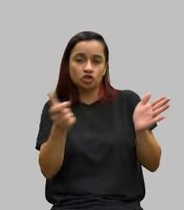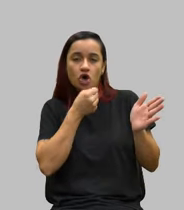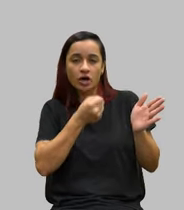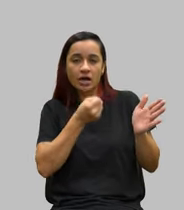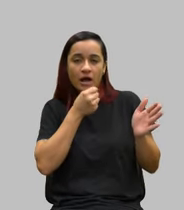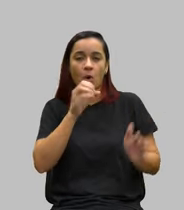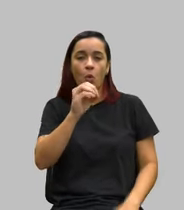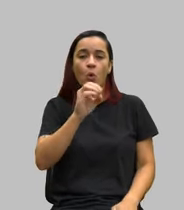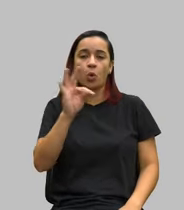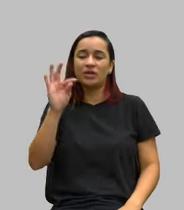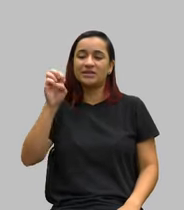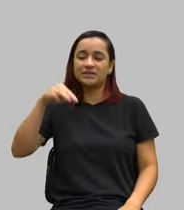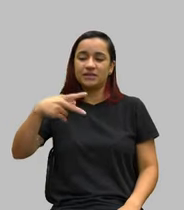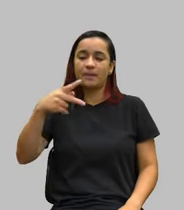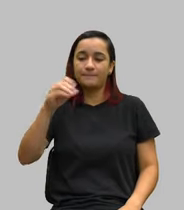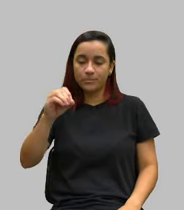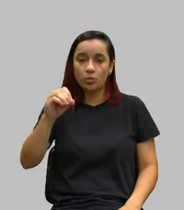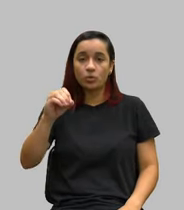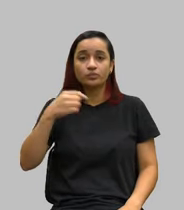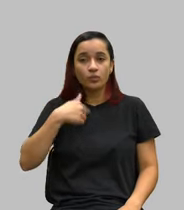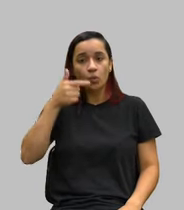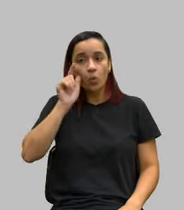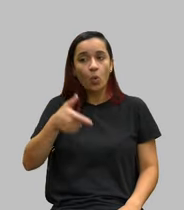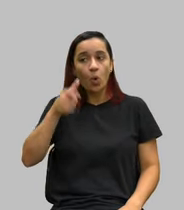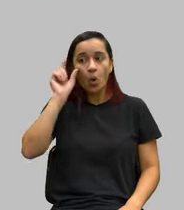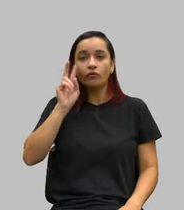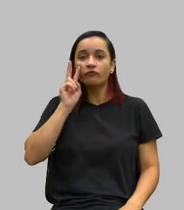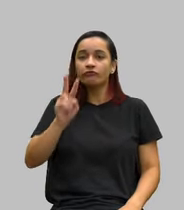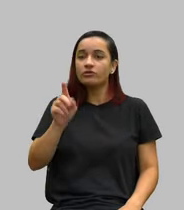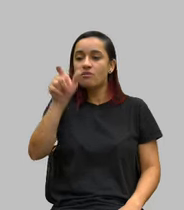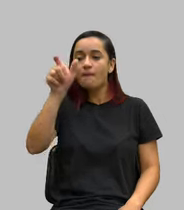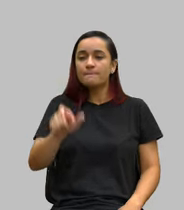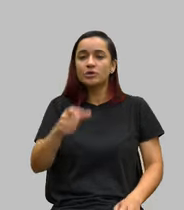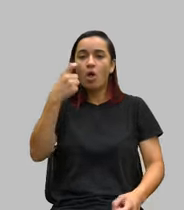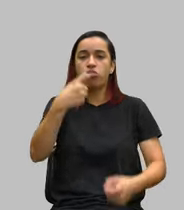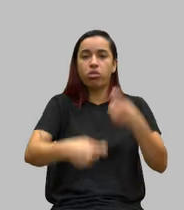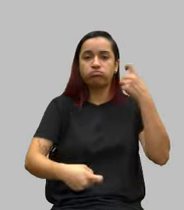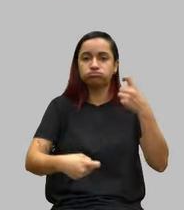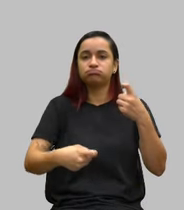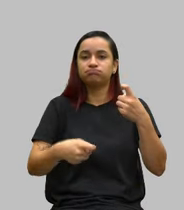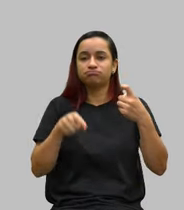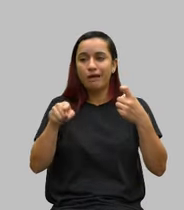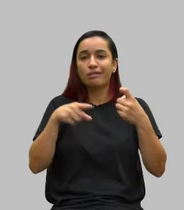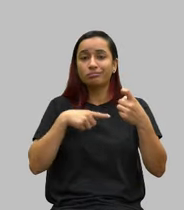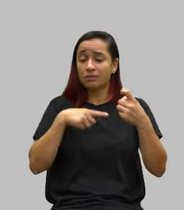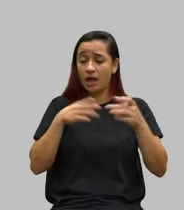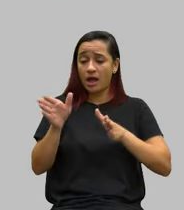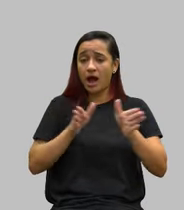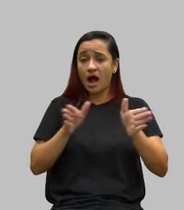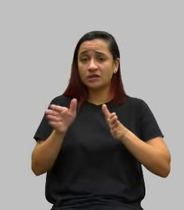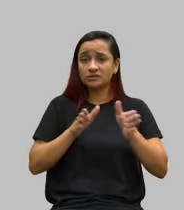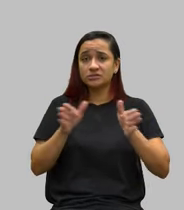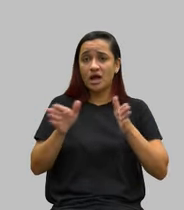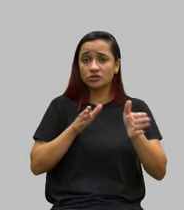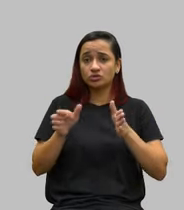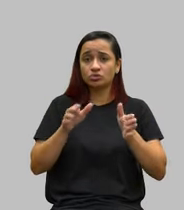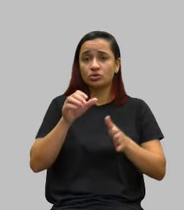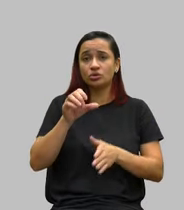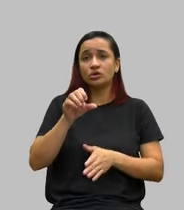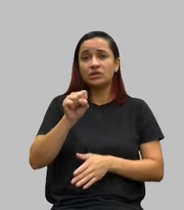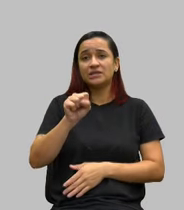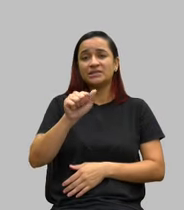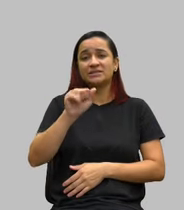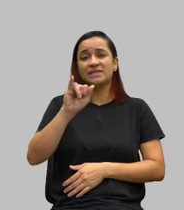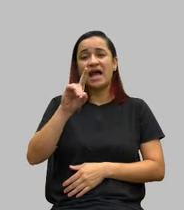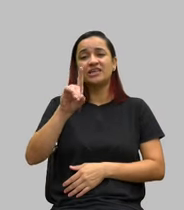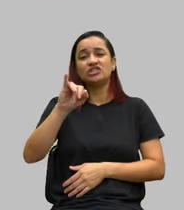nosso baldino que me mandou uhum do estuprador que tava atend acesso a sainha e as sainhas o